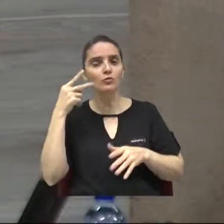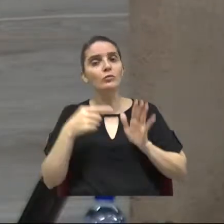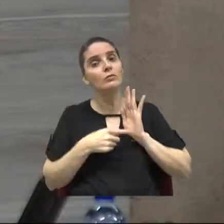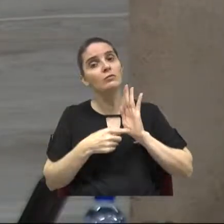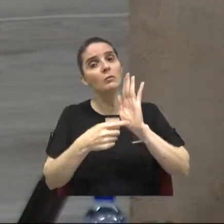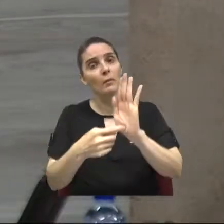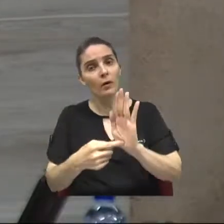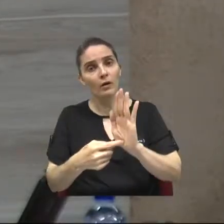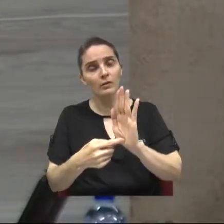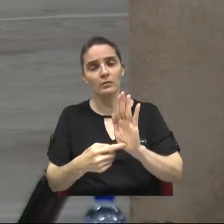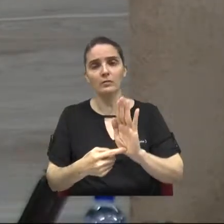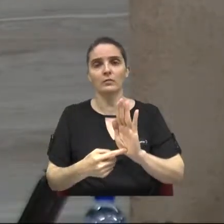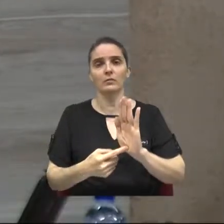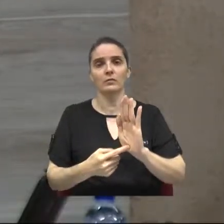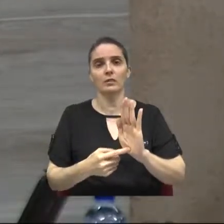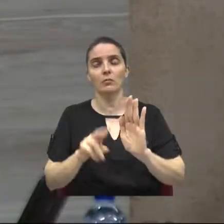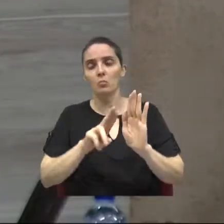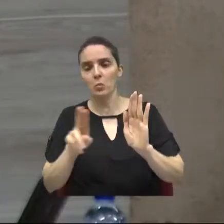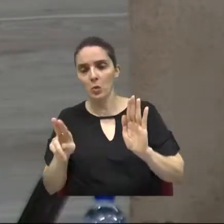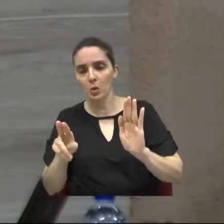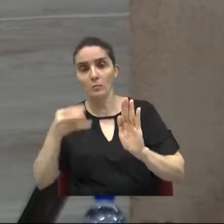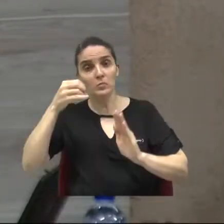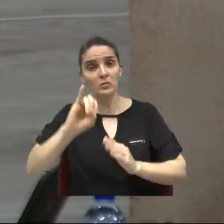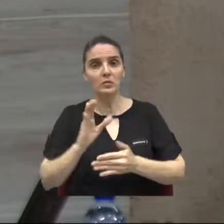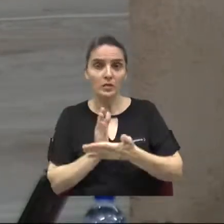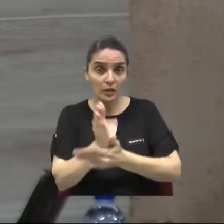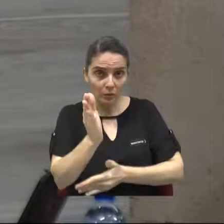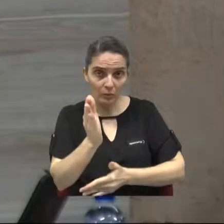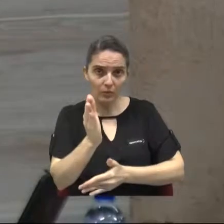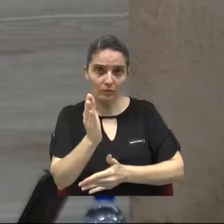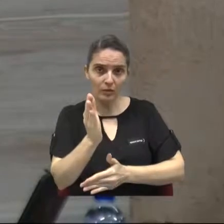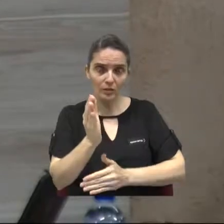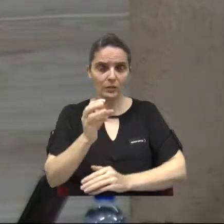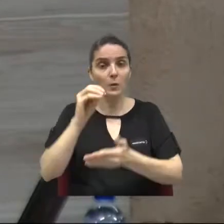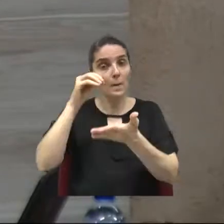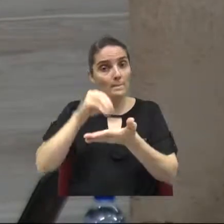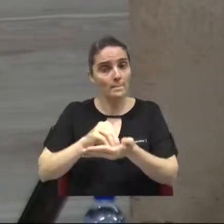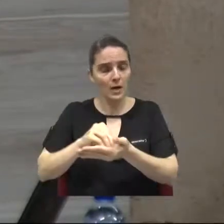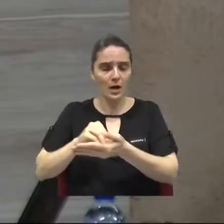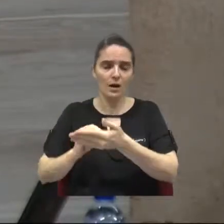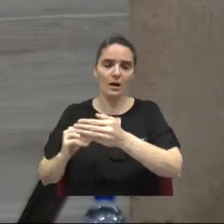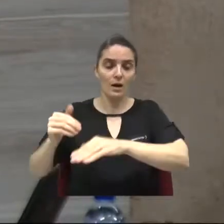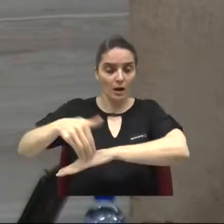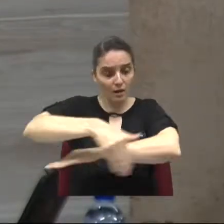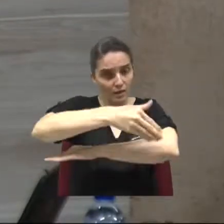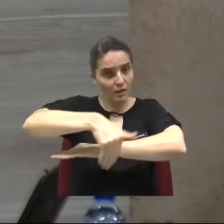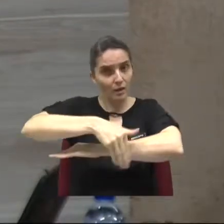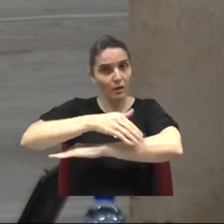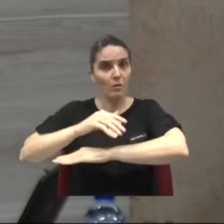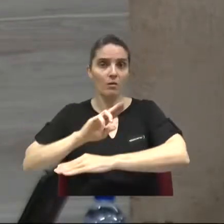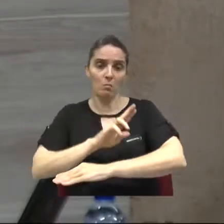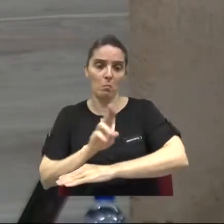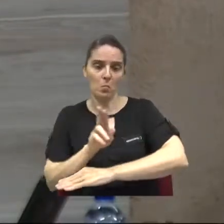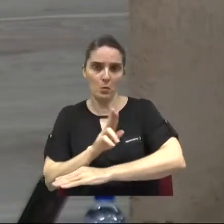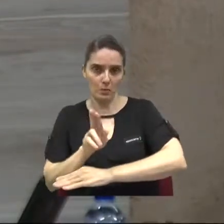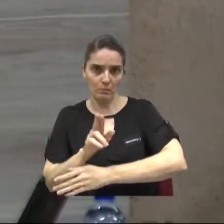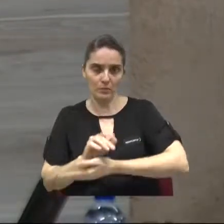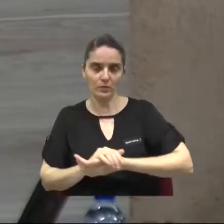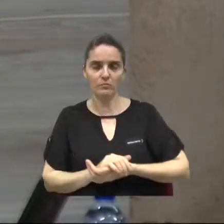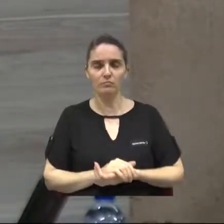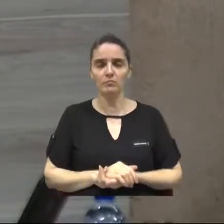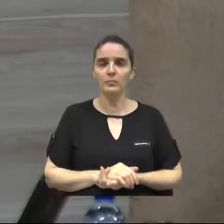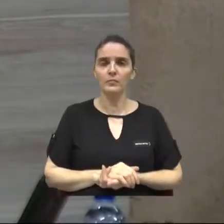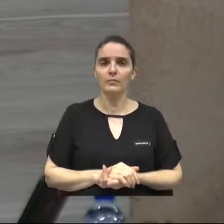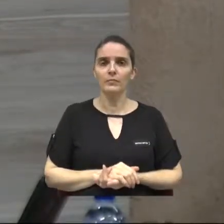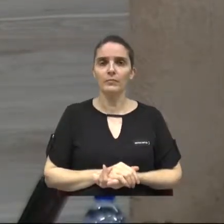passam a fazer parte integrante das nossas vias, e isto, como